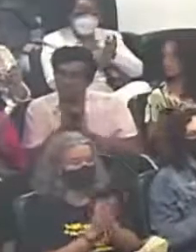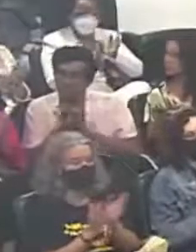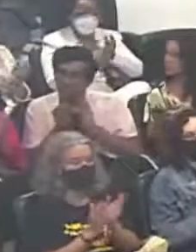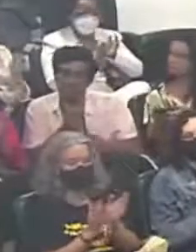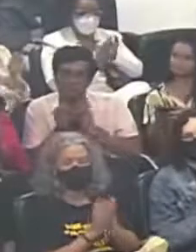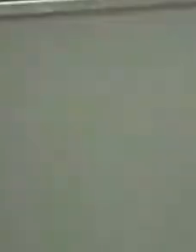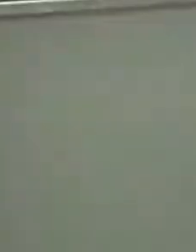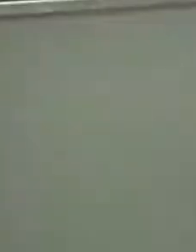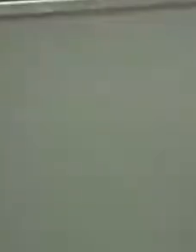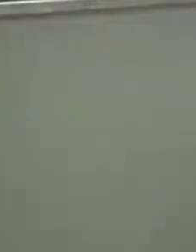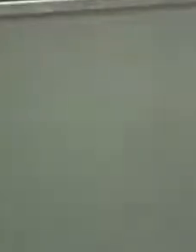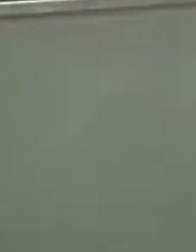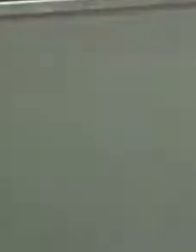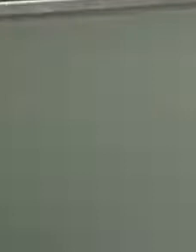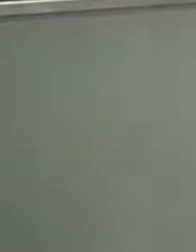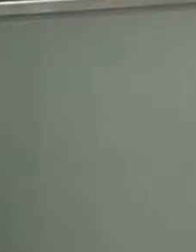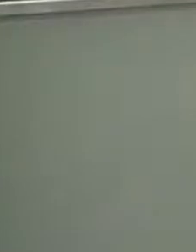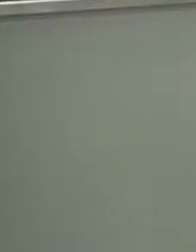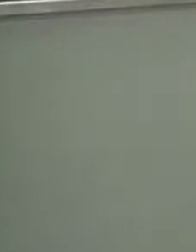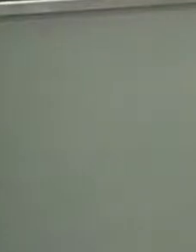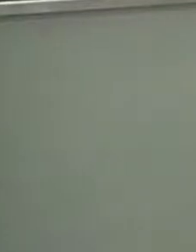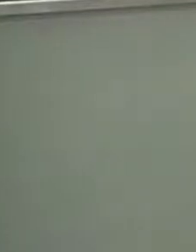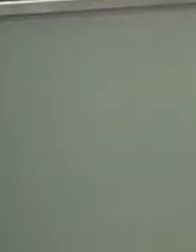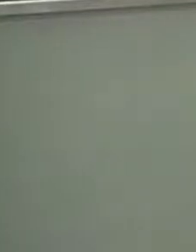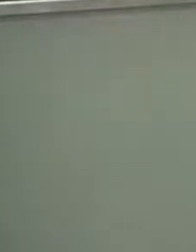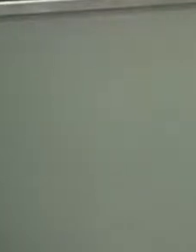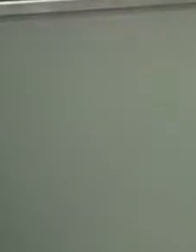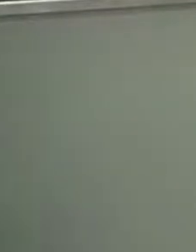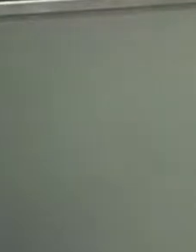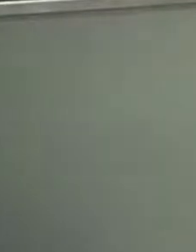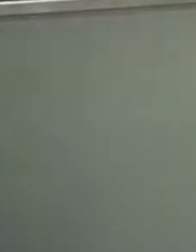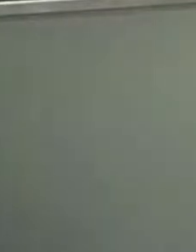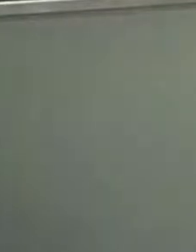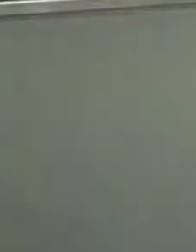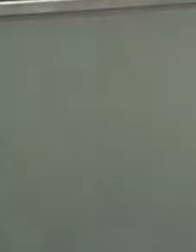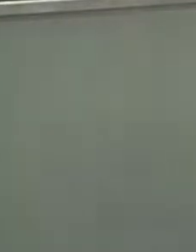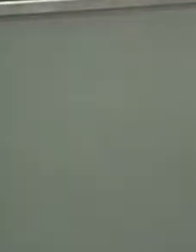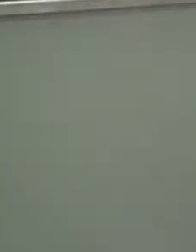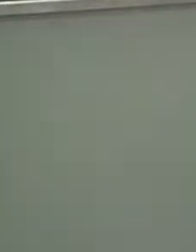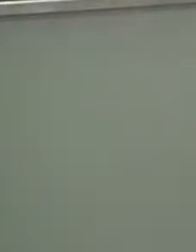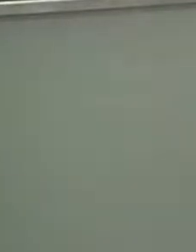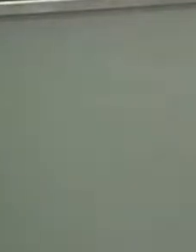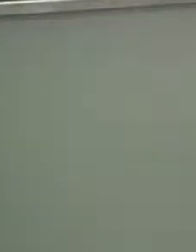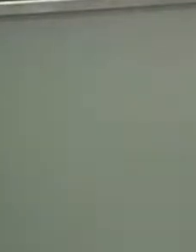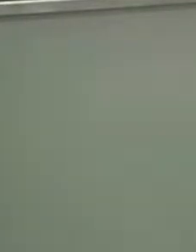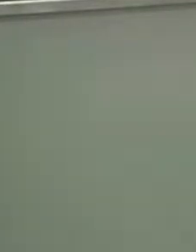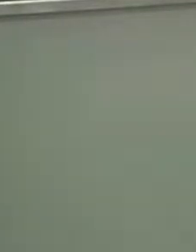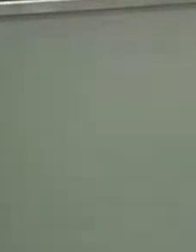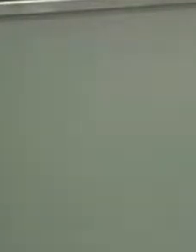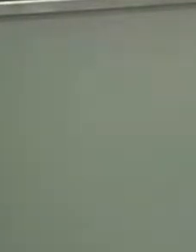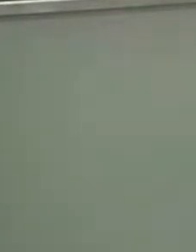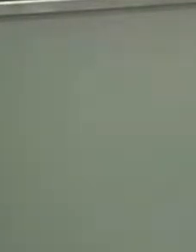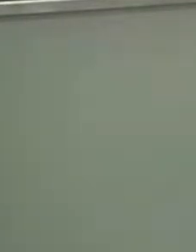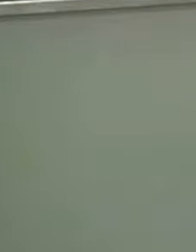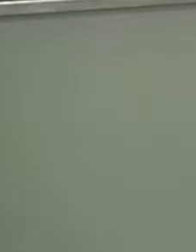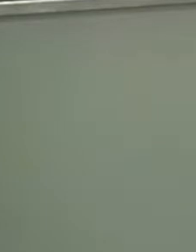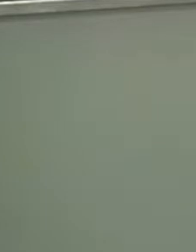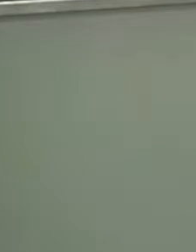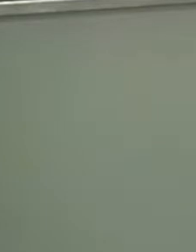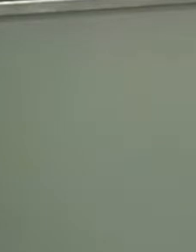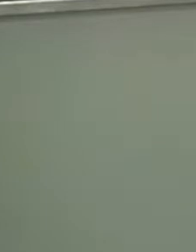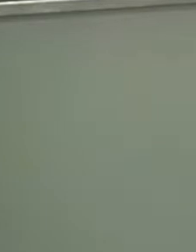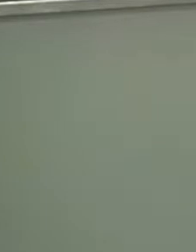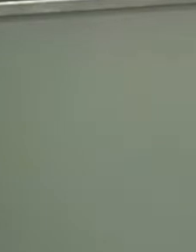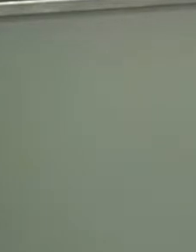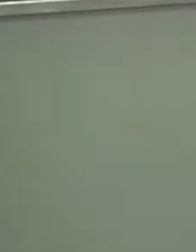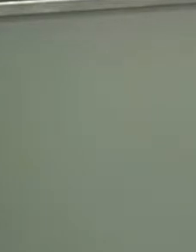Muito obrigado, deputado José Américo. Ouviremos agora palavras da senhora Thalita Fabiana de Carvalho, conselheira do Conselho Regional de